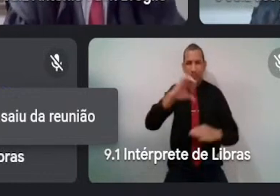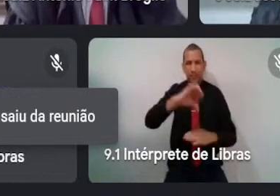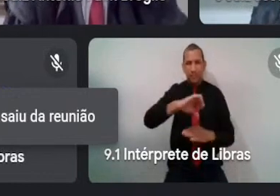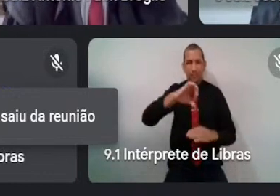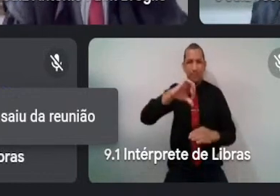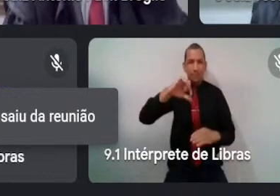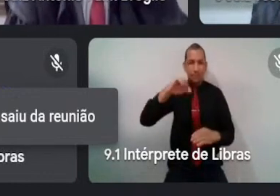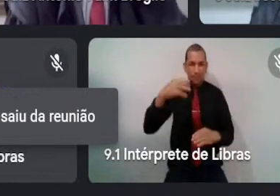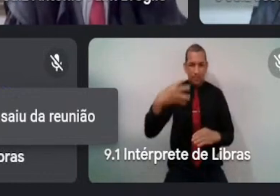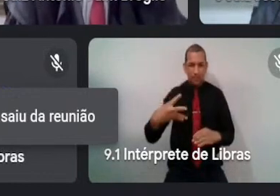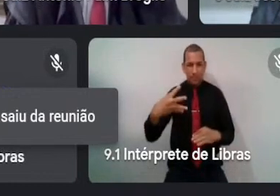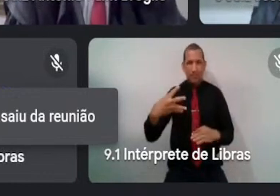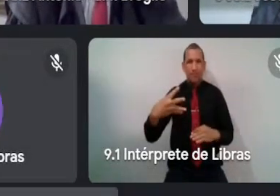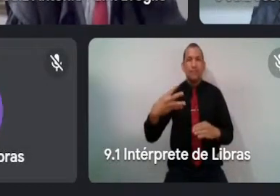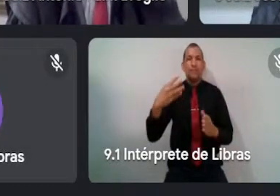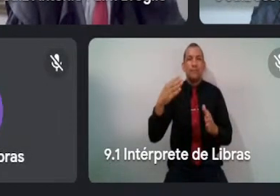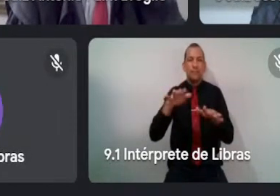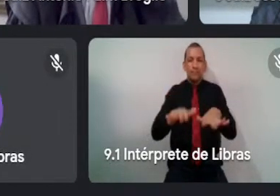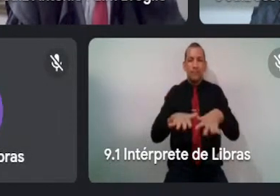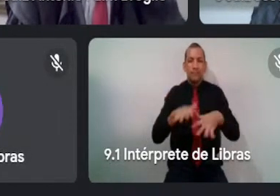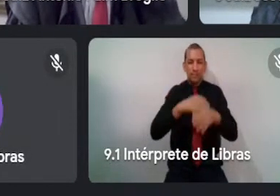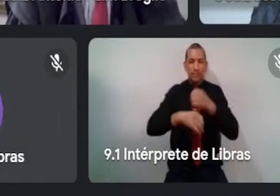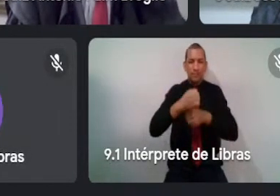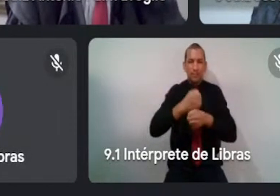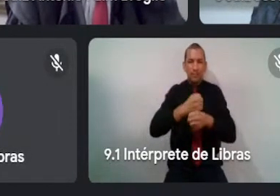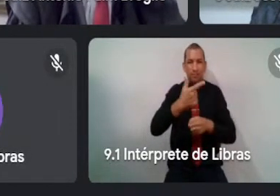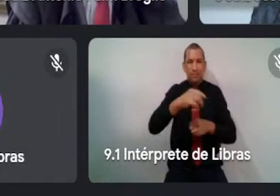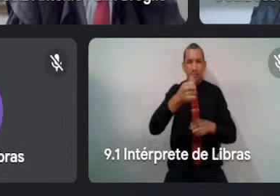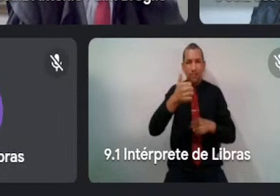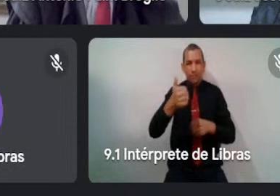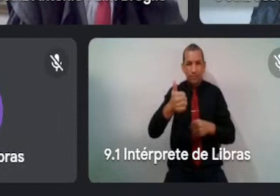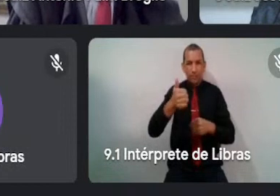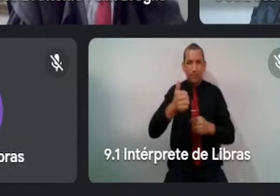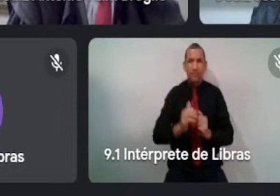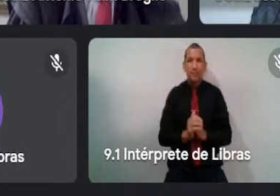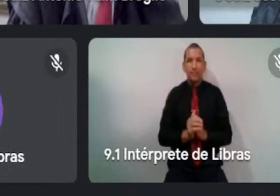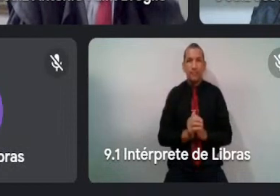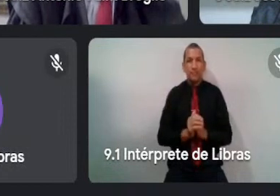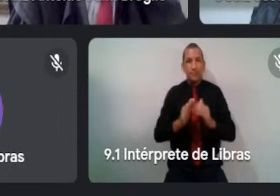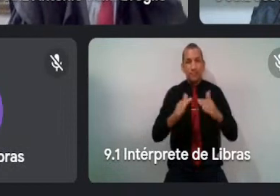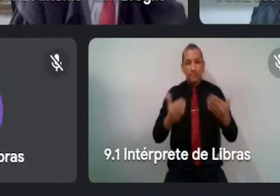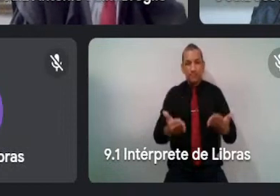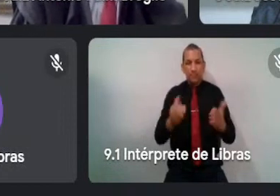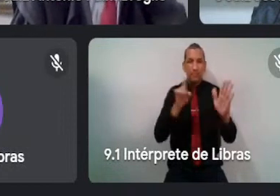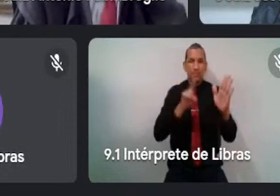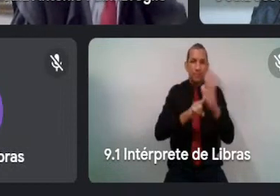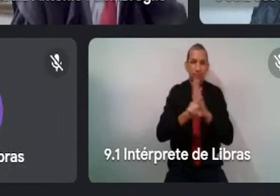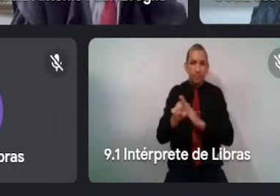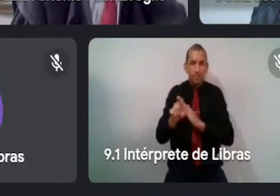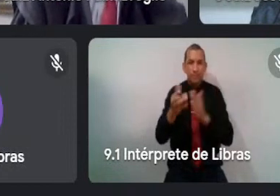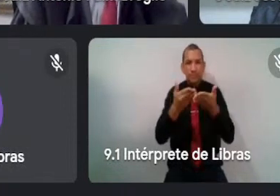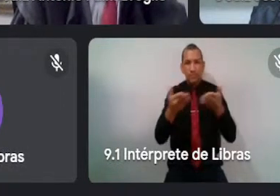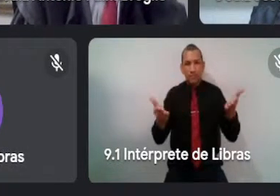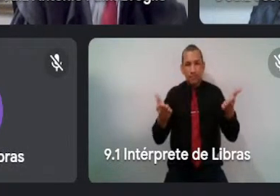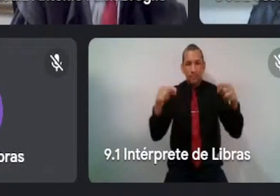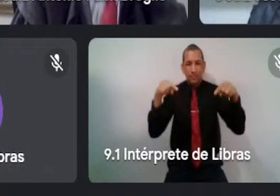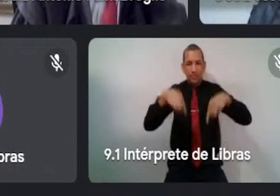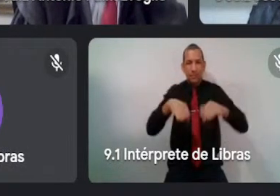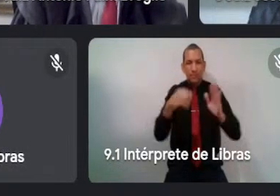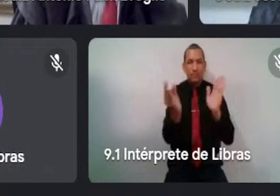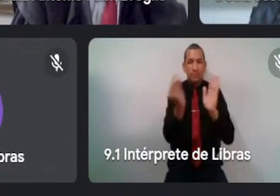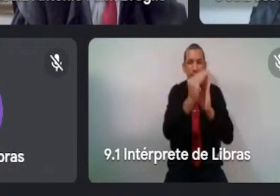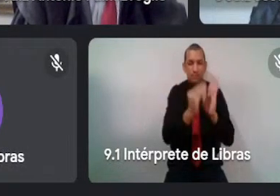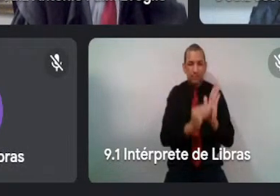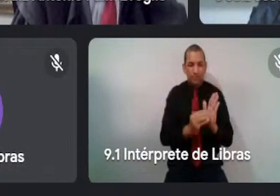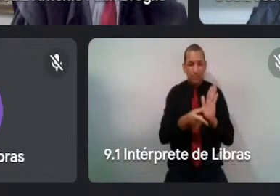gésimo quatro sessão do ano de 2001 É indagando sparse algumas situações relação ata